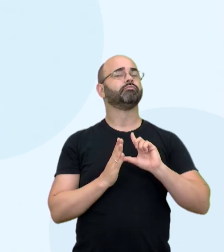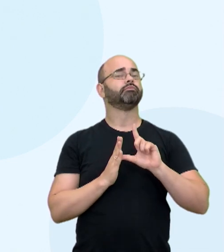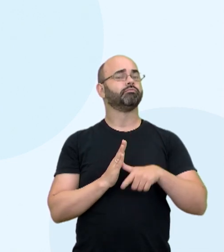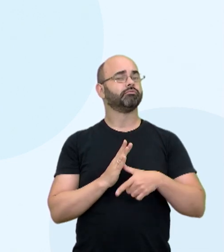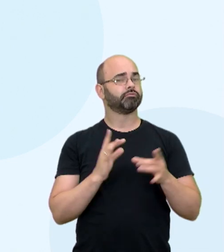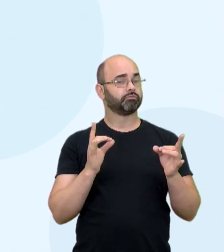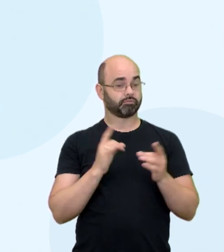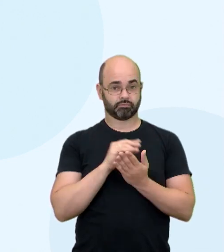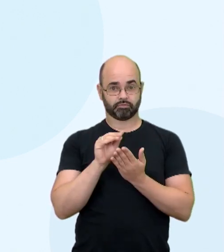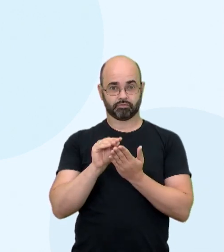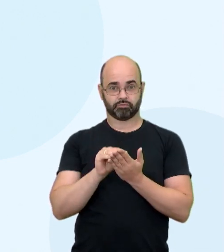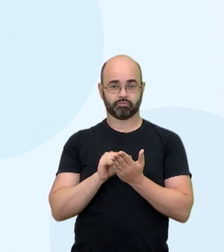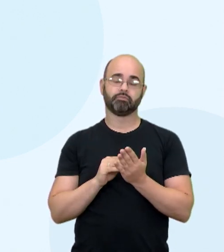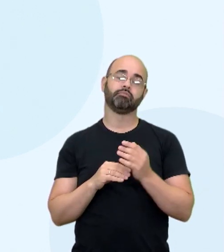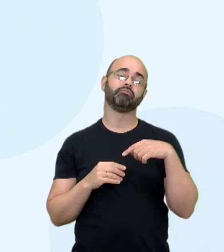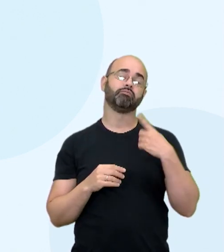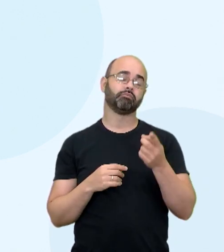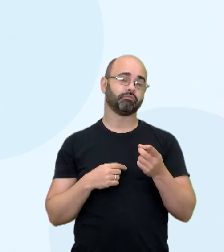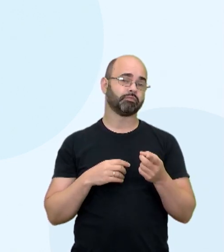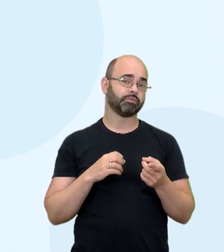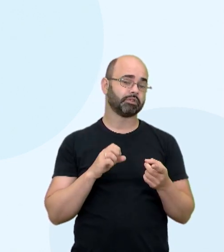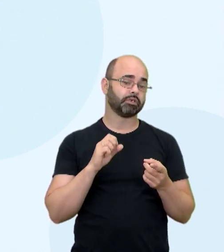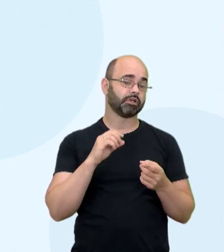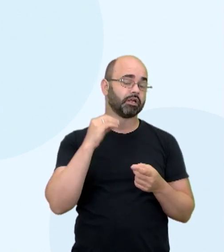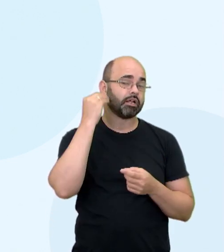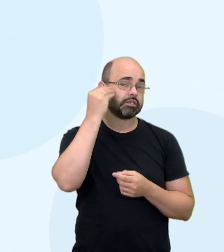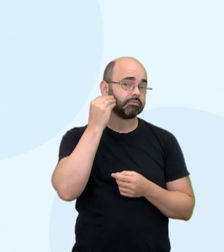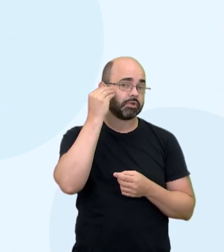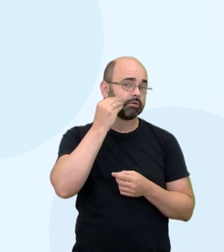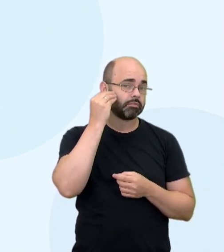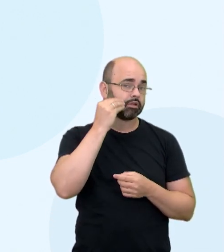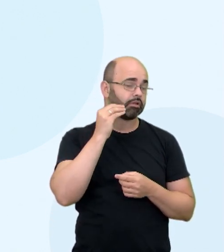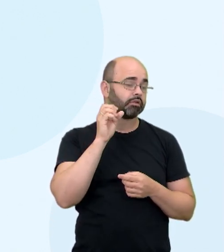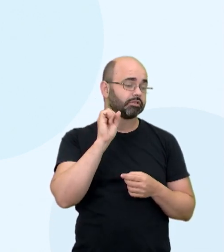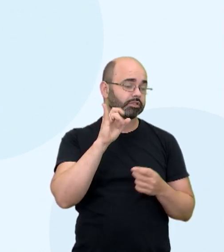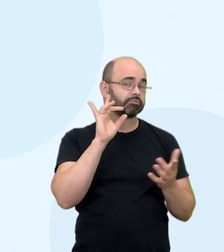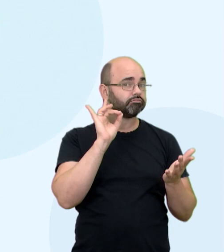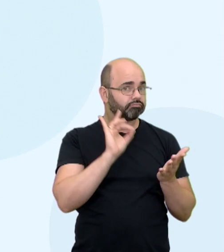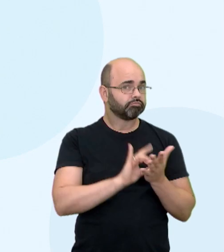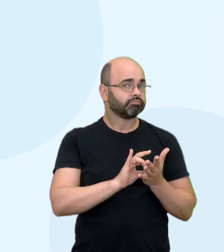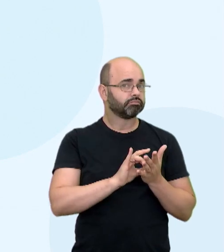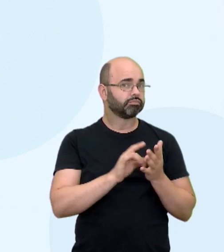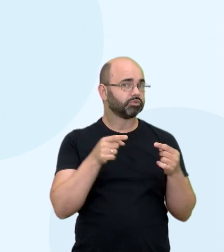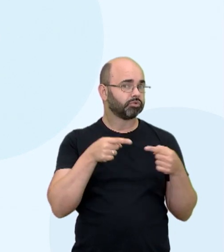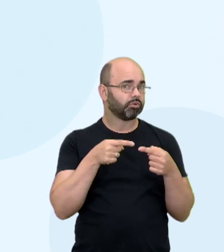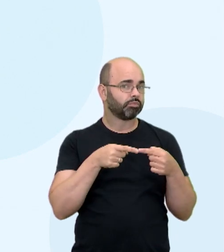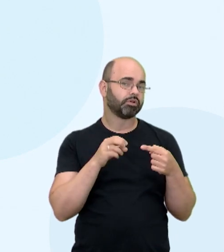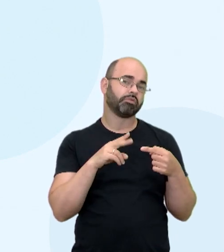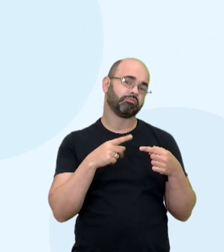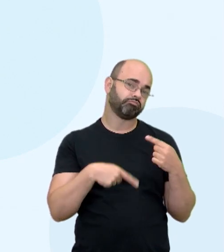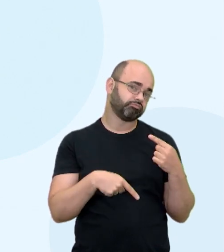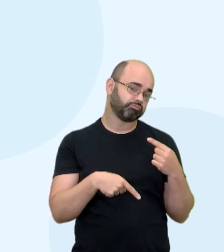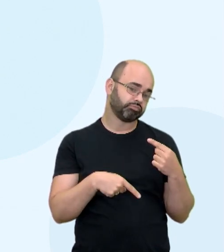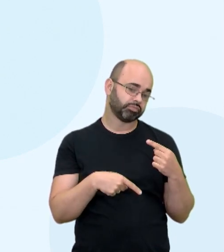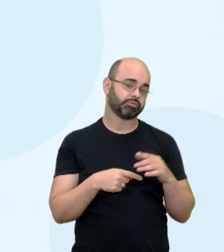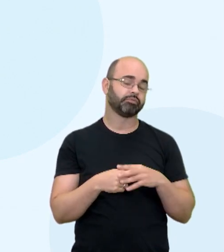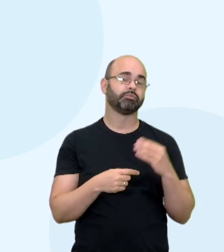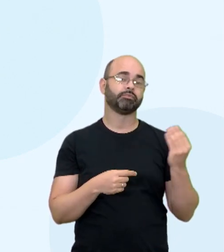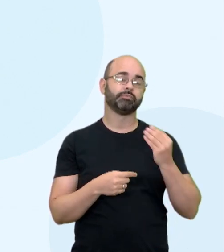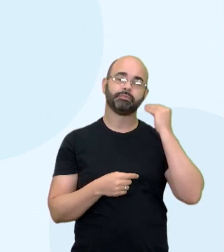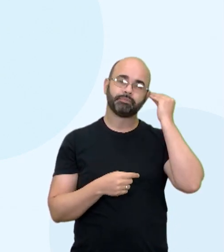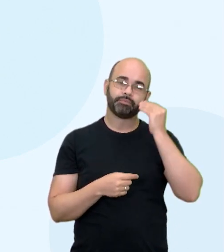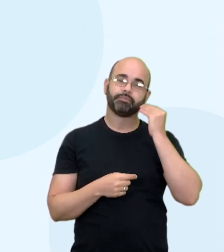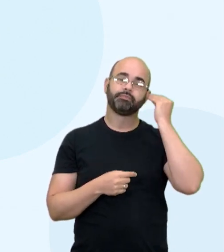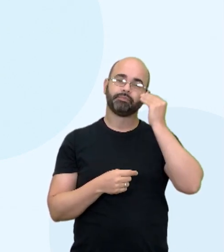elas procedem, se minhas ideias procedem ou não, se correspondem ou não à realidade, através da